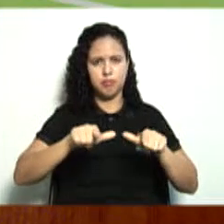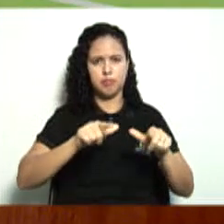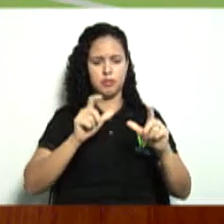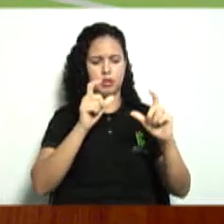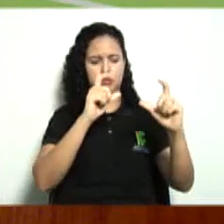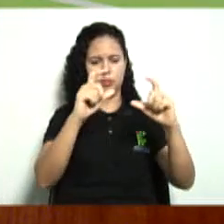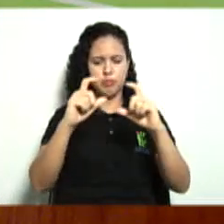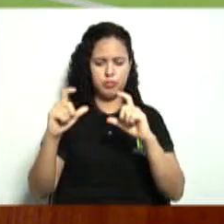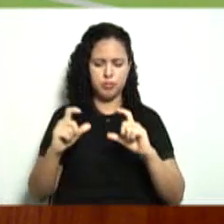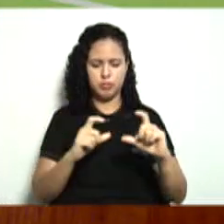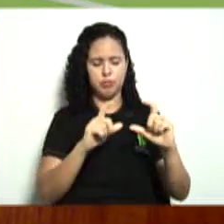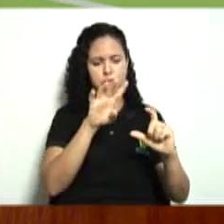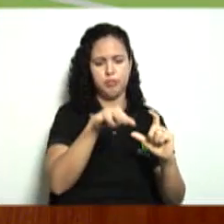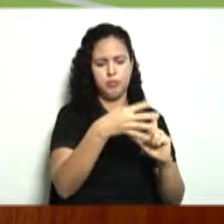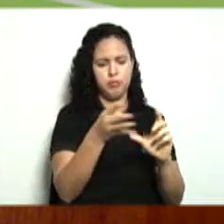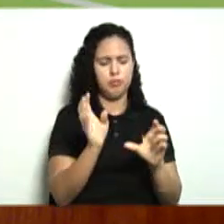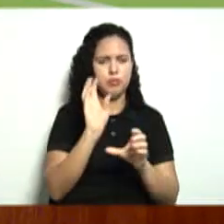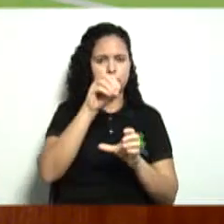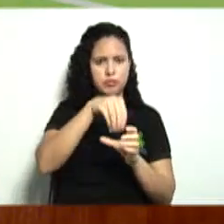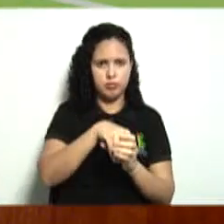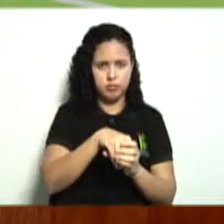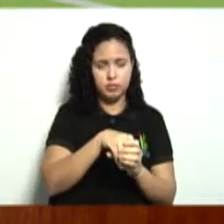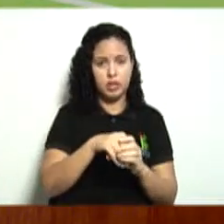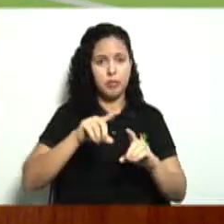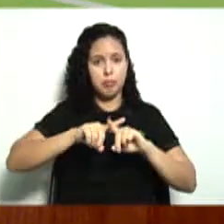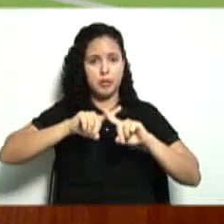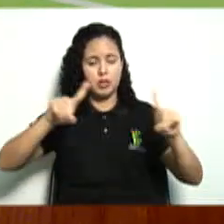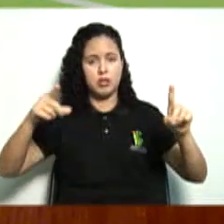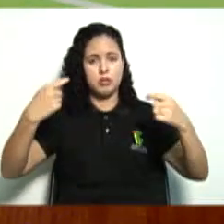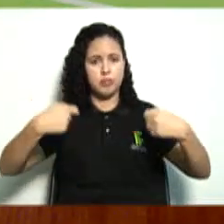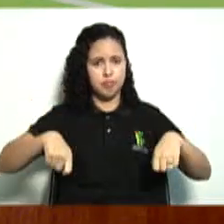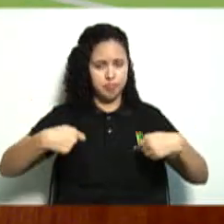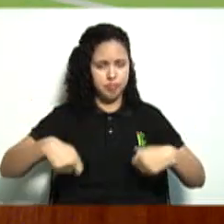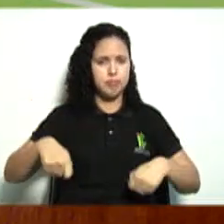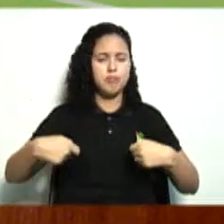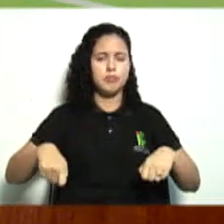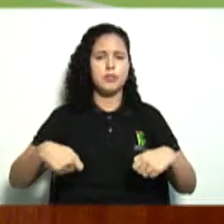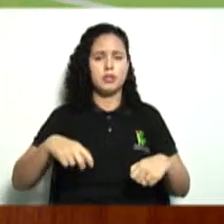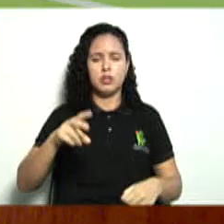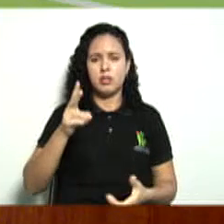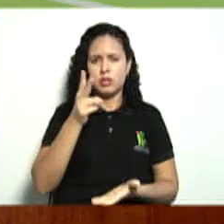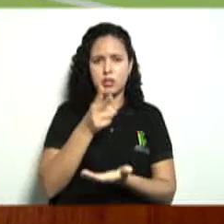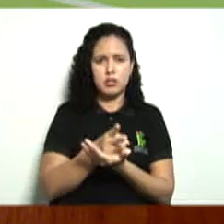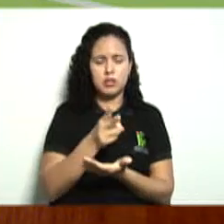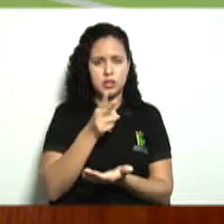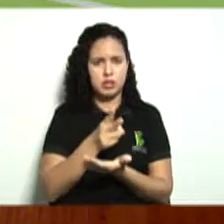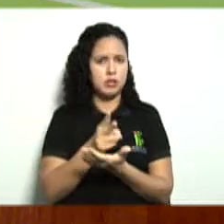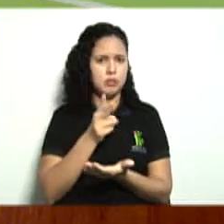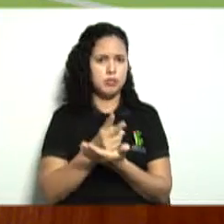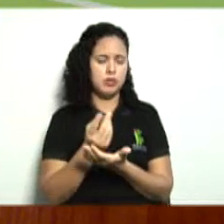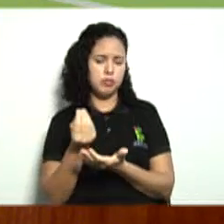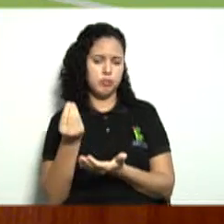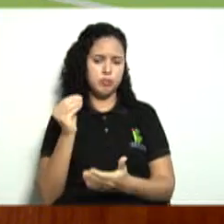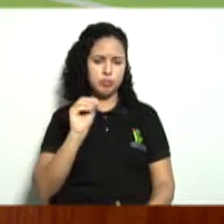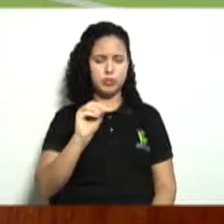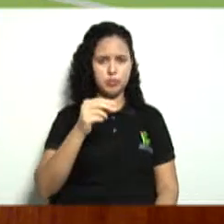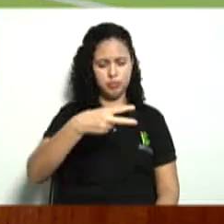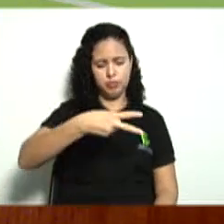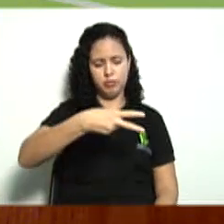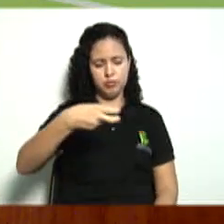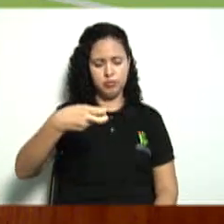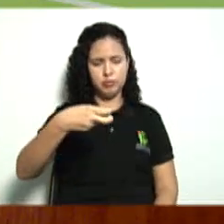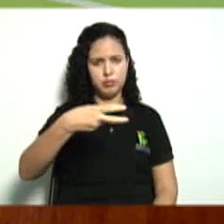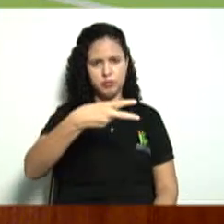célula na minha pasta de trabalho do Excel. Mas para mim trabalhar com fórmula, que o professor Aloysio acabou de falar aí, tem que ter o igual